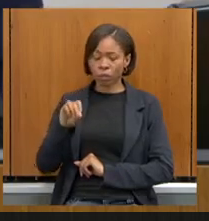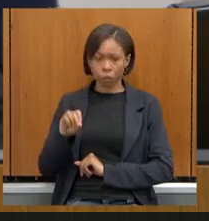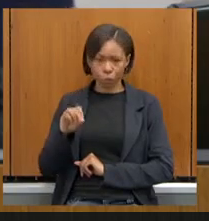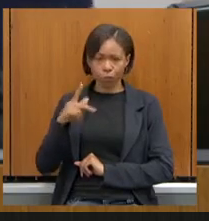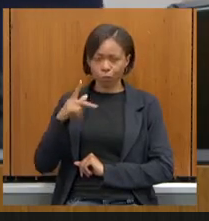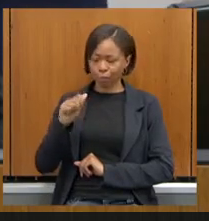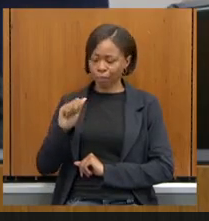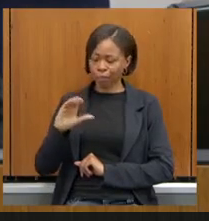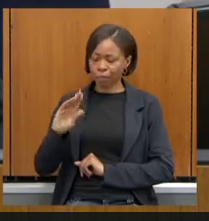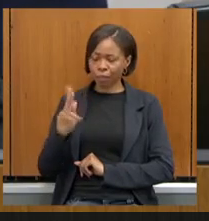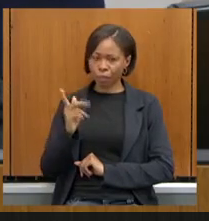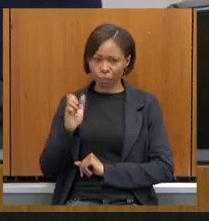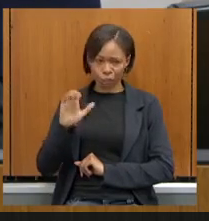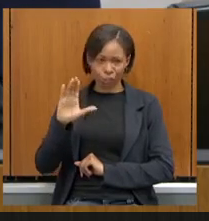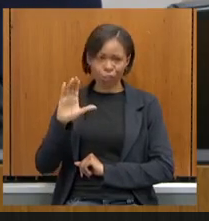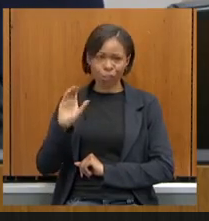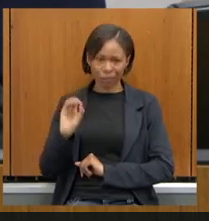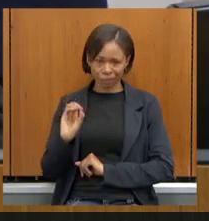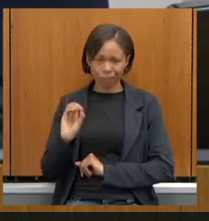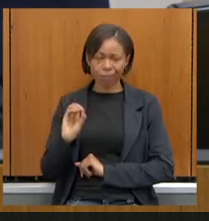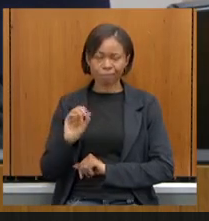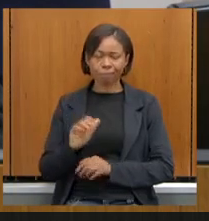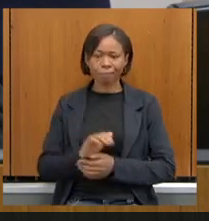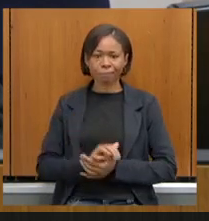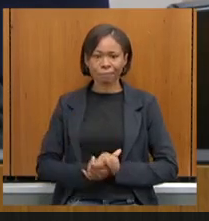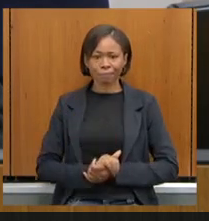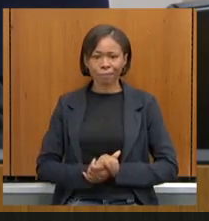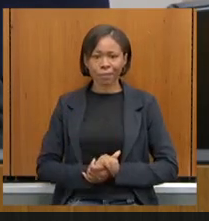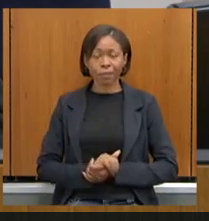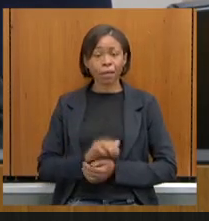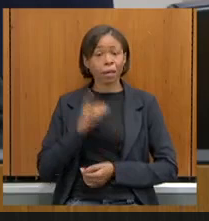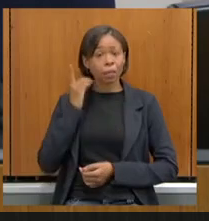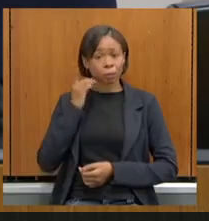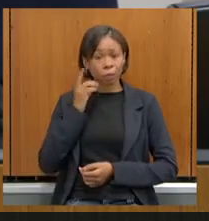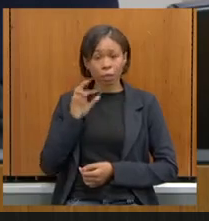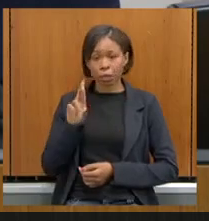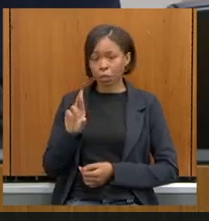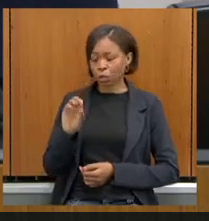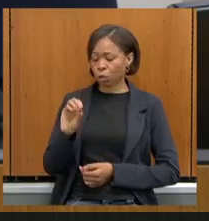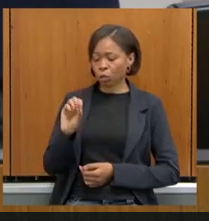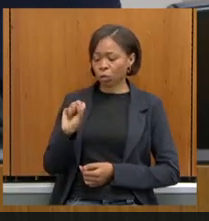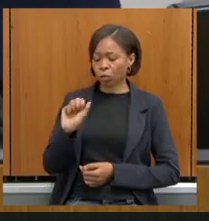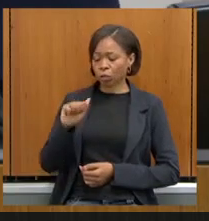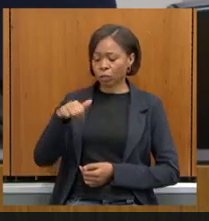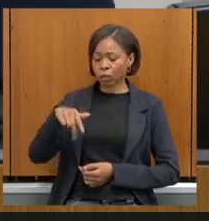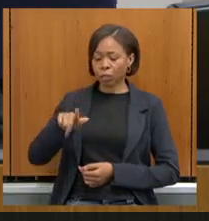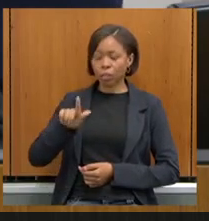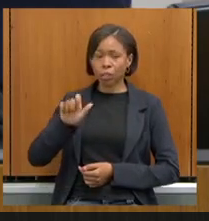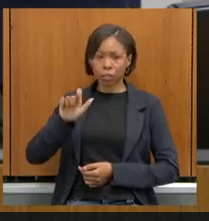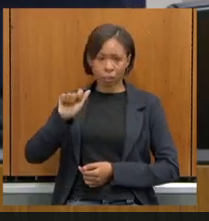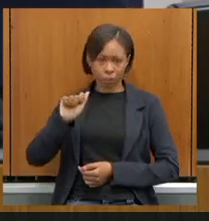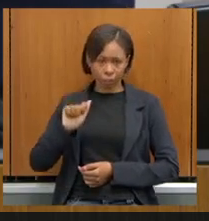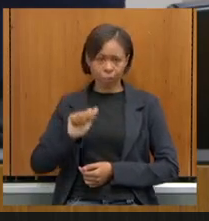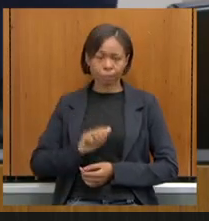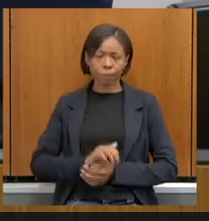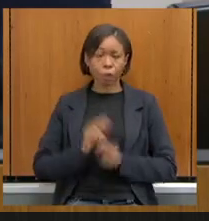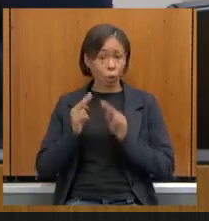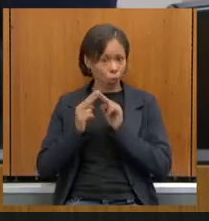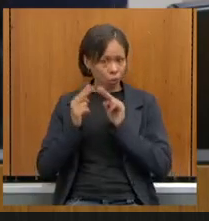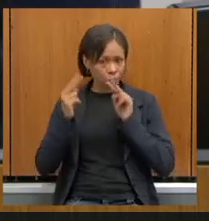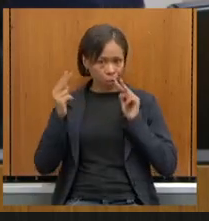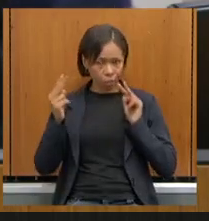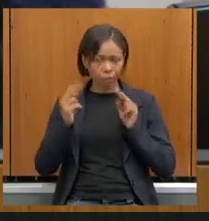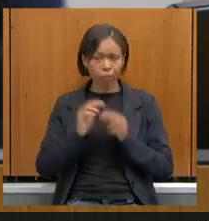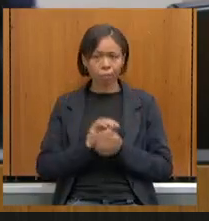brindando aqui com a sua participação, deputada Rosângela Reis, também de forma online. Vamos aí,